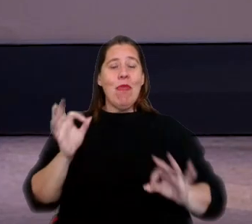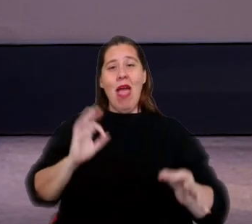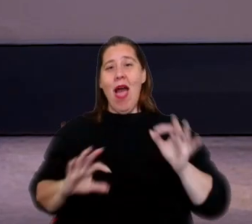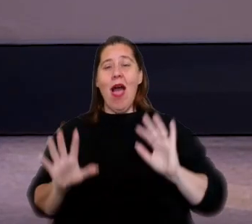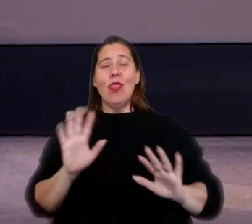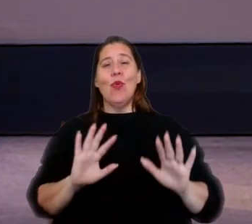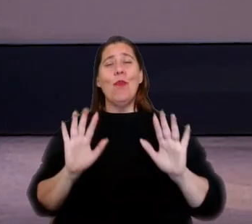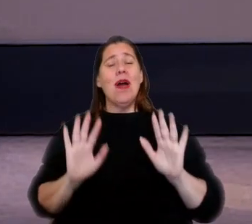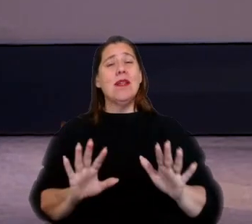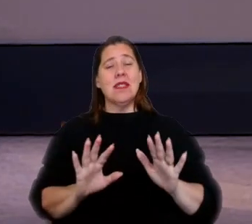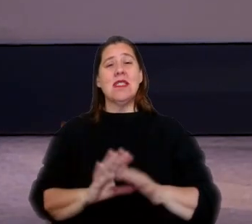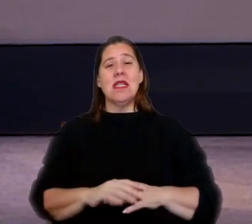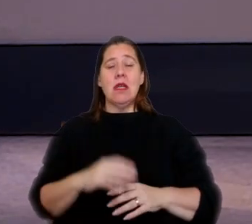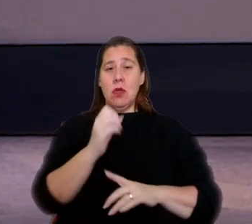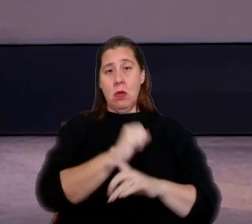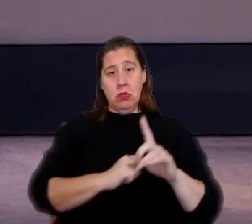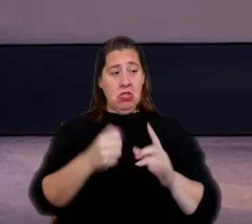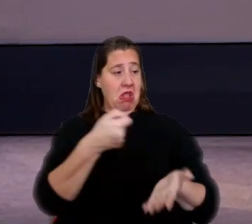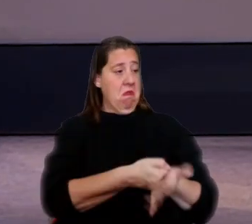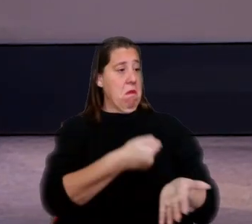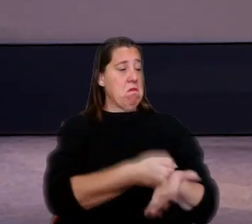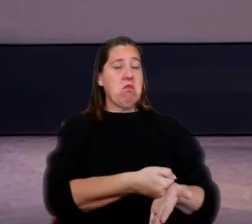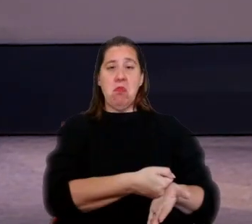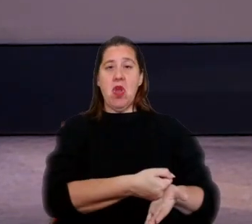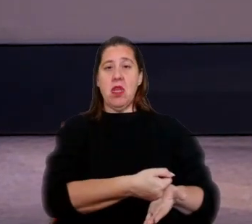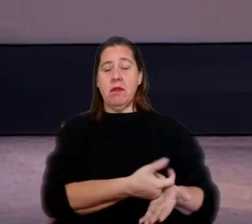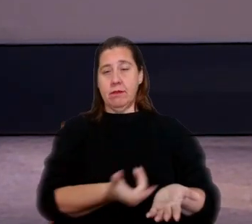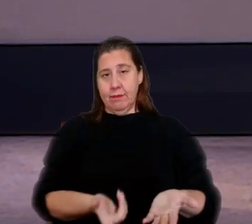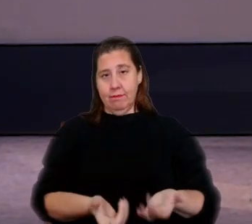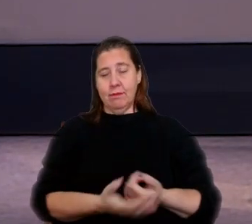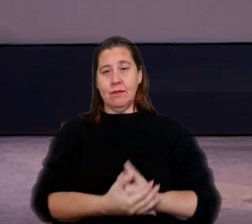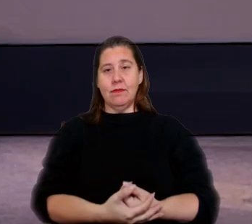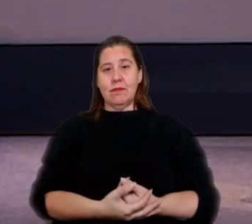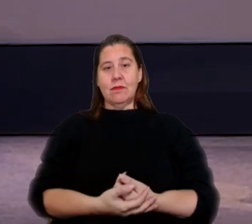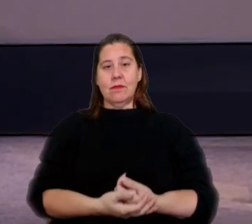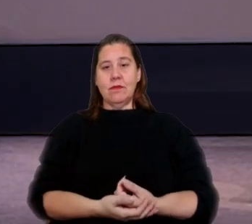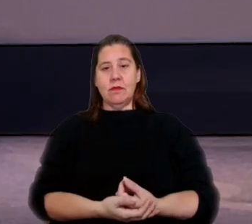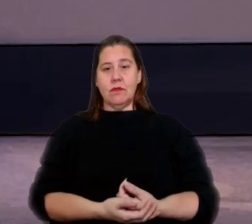enfim, não reforçando os estereótipos, mas que a nossa sociedade impõe como feminino, né?